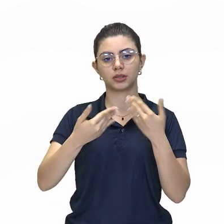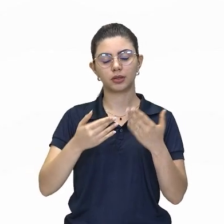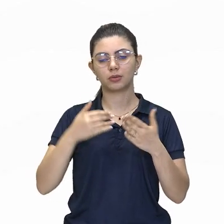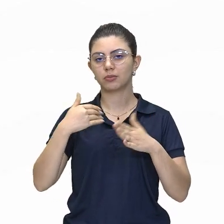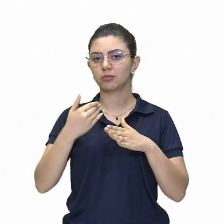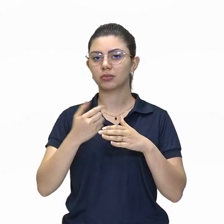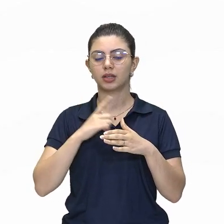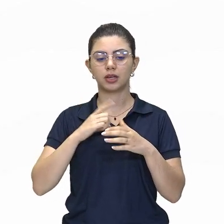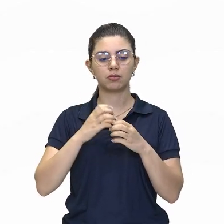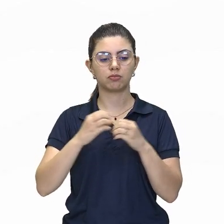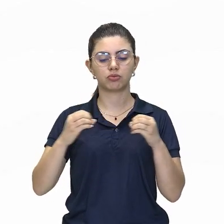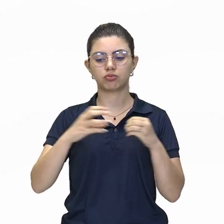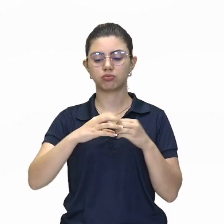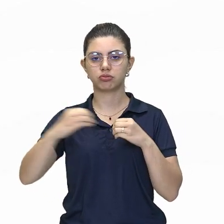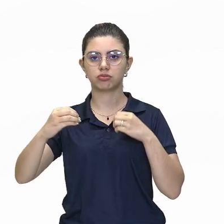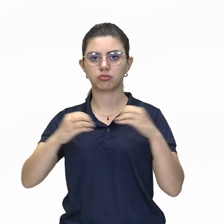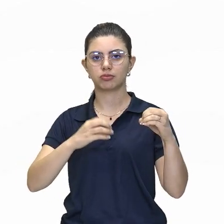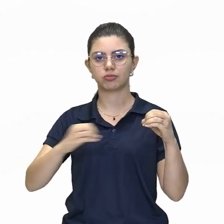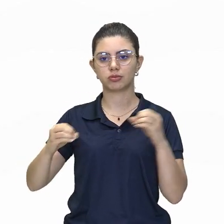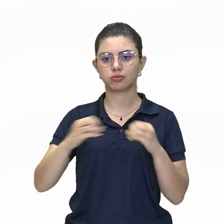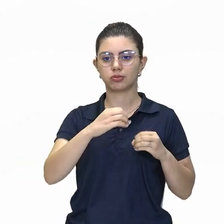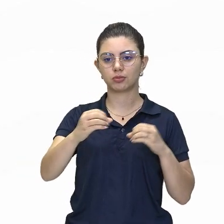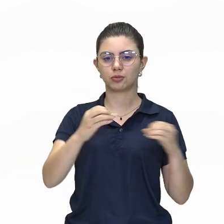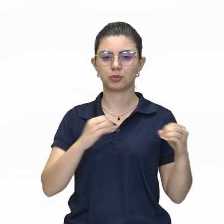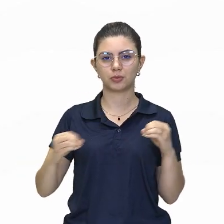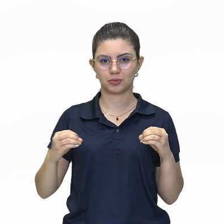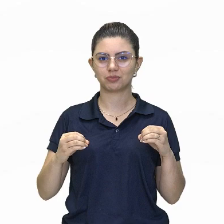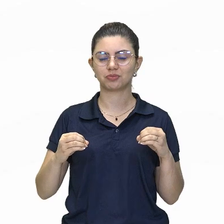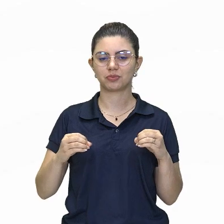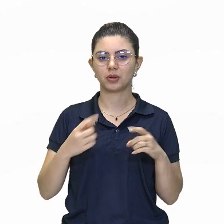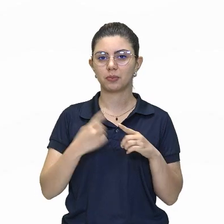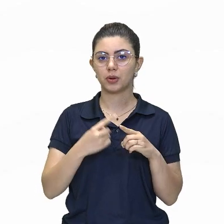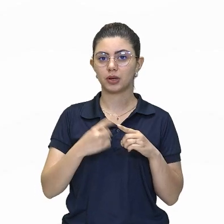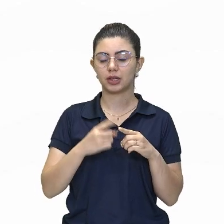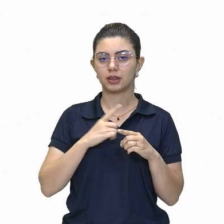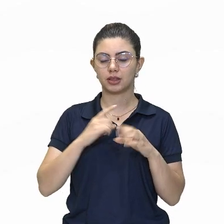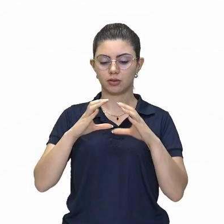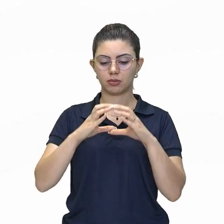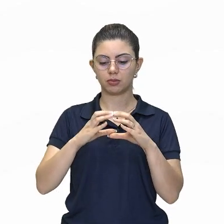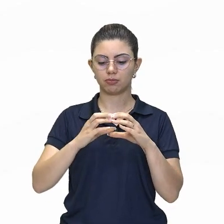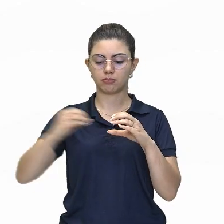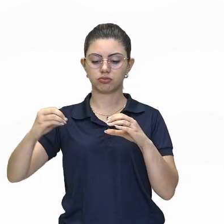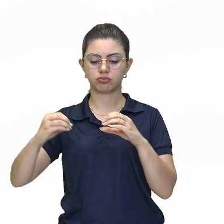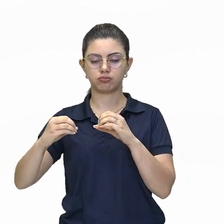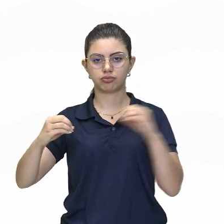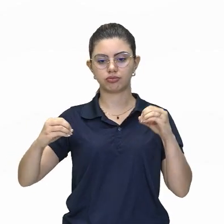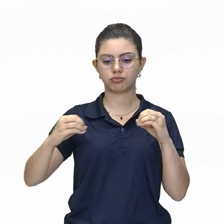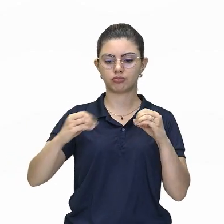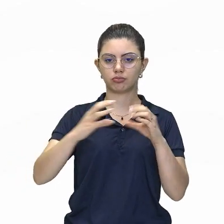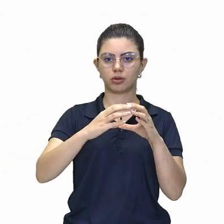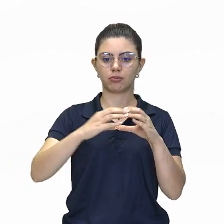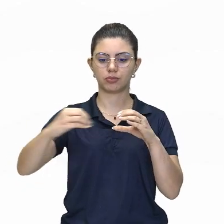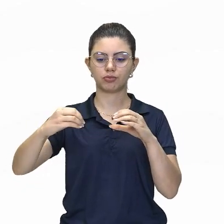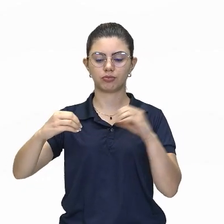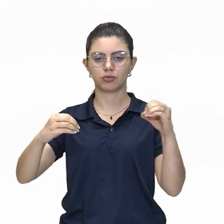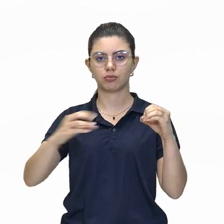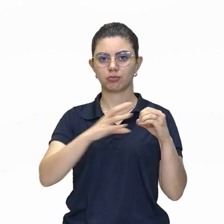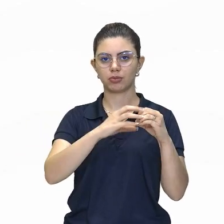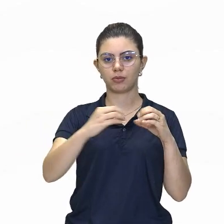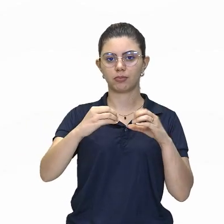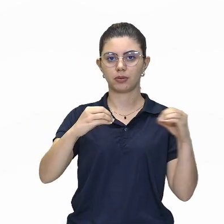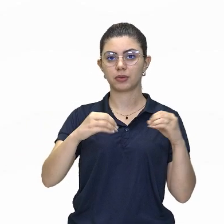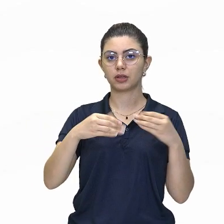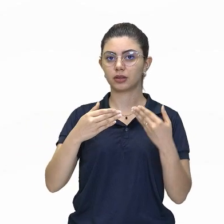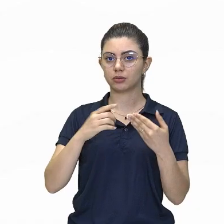da destruição de um núcleo, eu vou ter a formação de outros núcleos mais estáveis, mais a liberação de